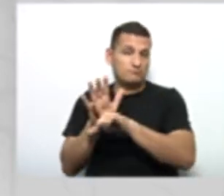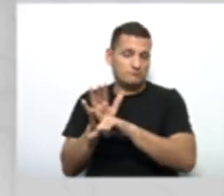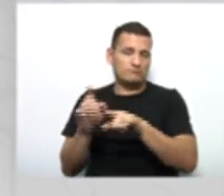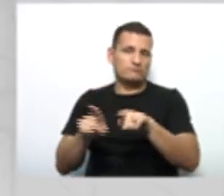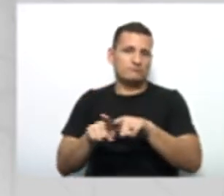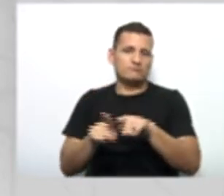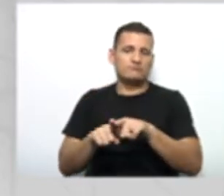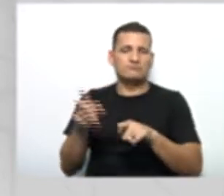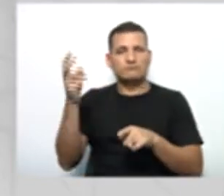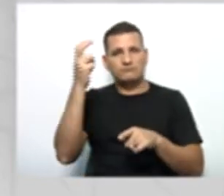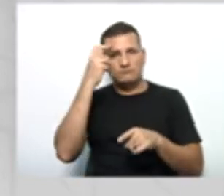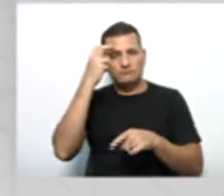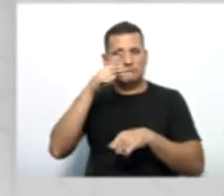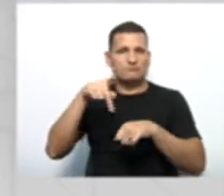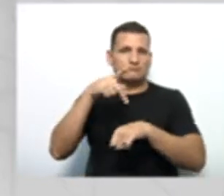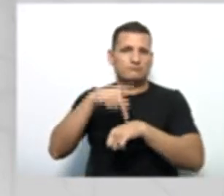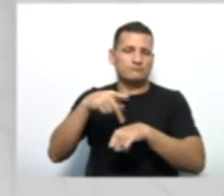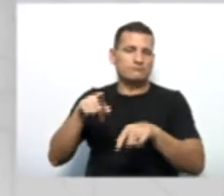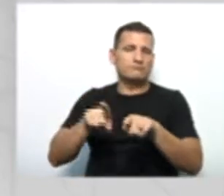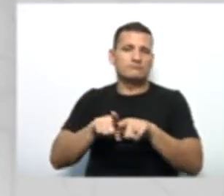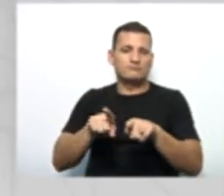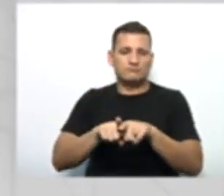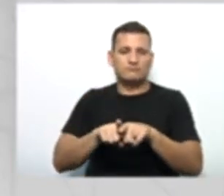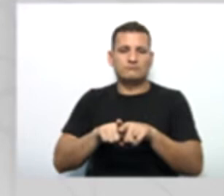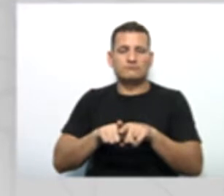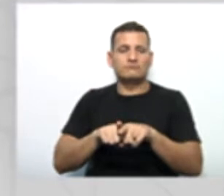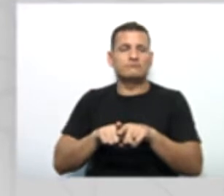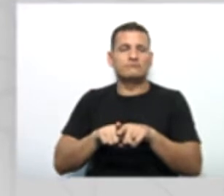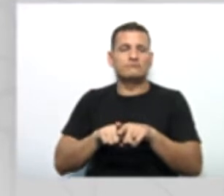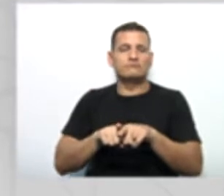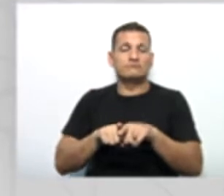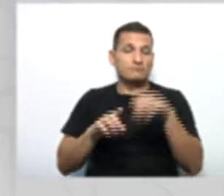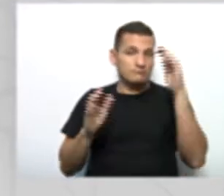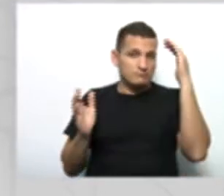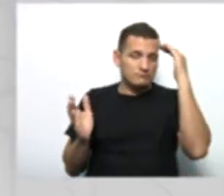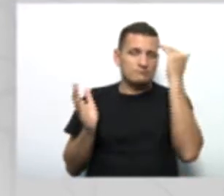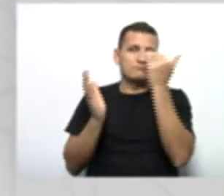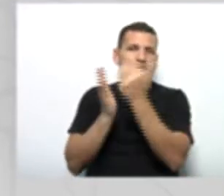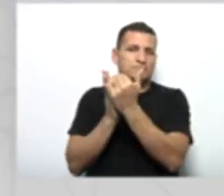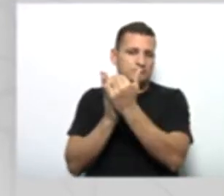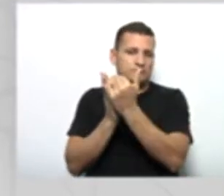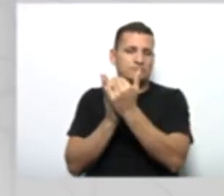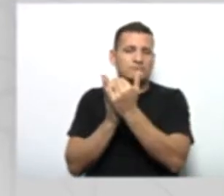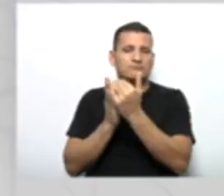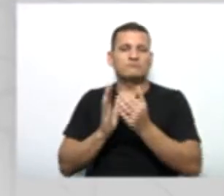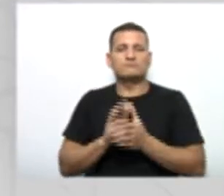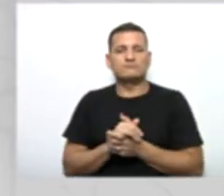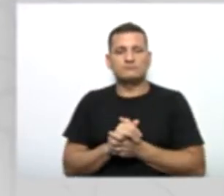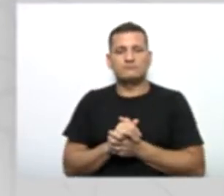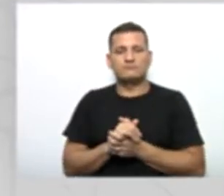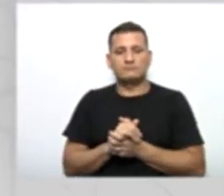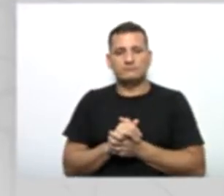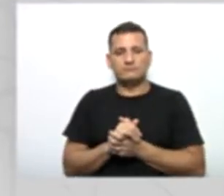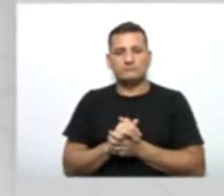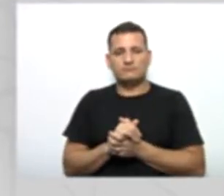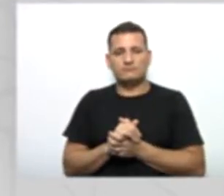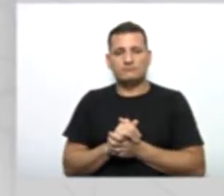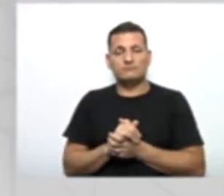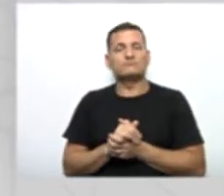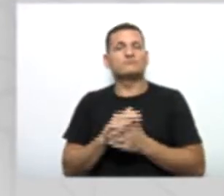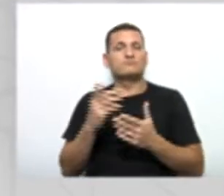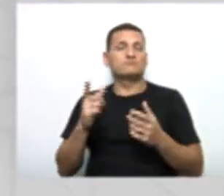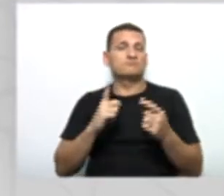que a cultura do país também nos fala que devemos cumprir ou não podemos fazer. Isso está ligado ao